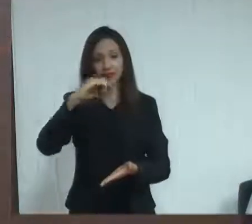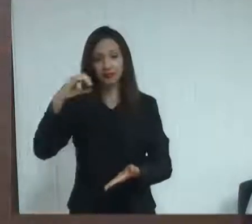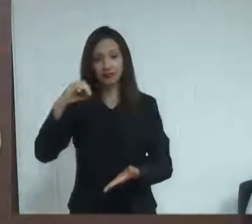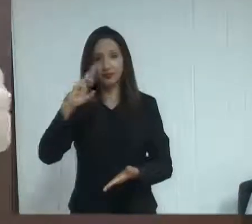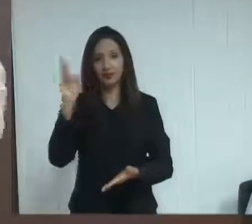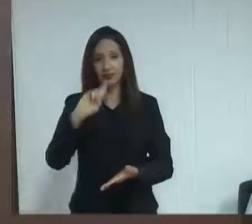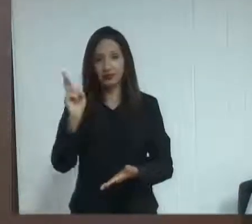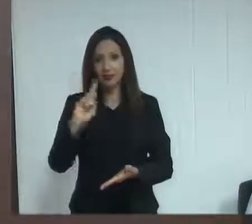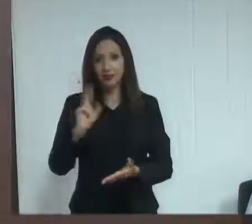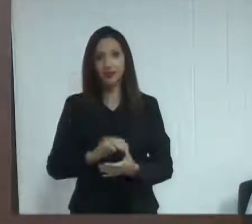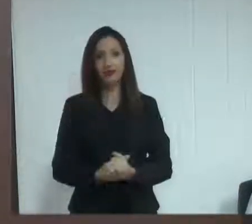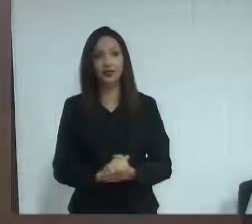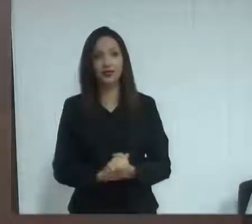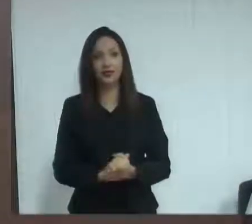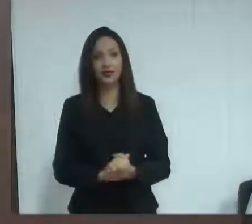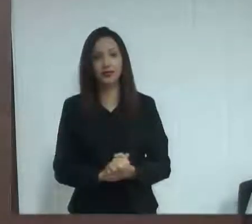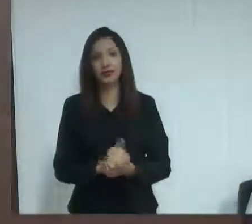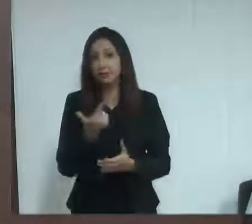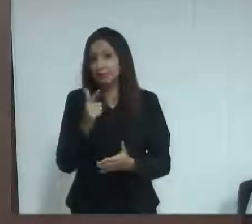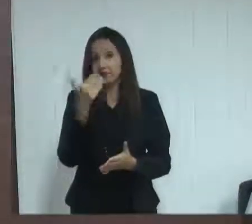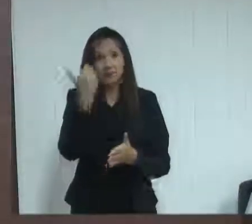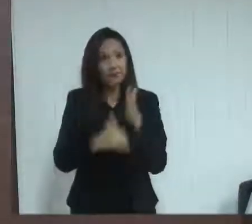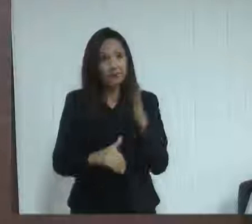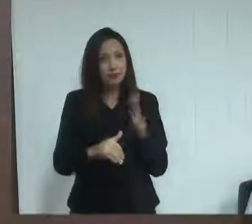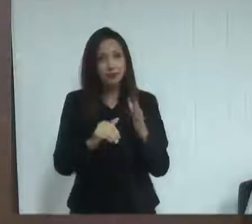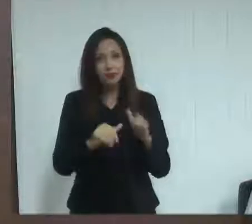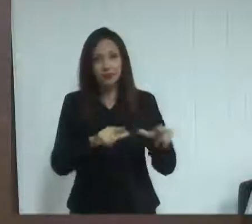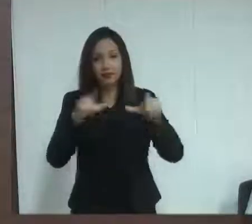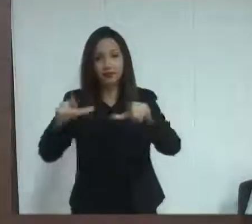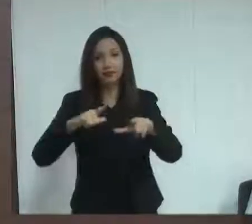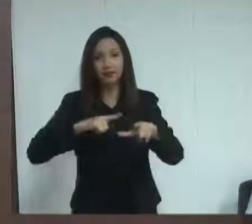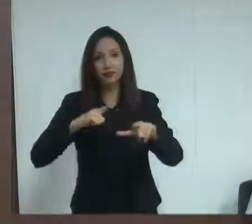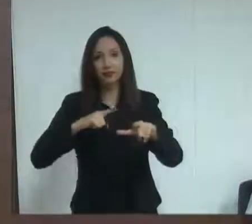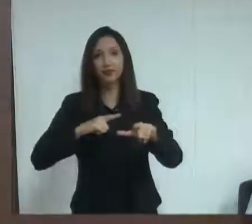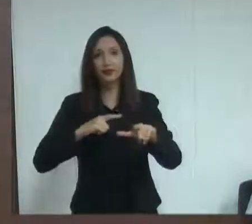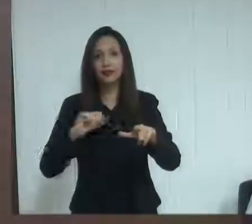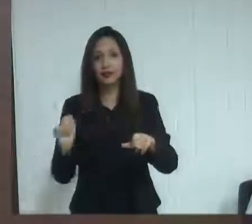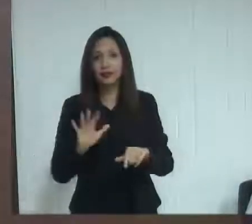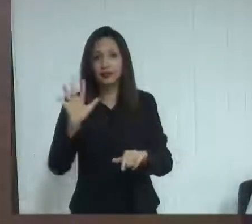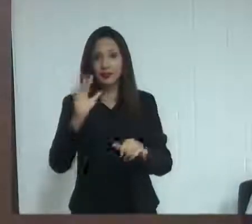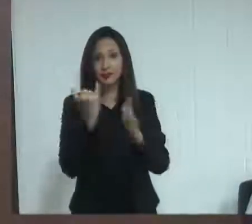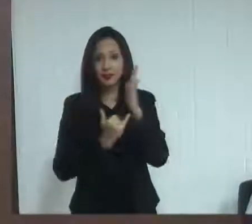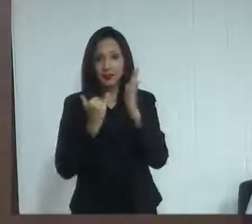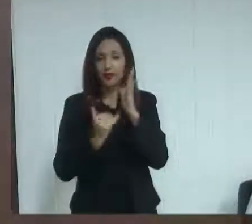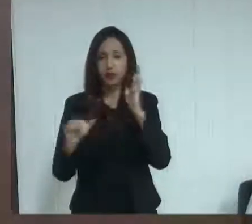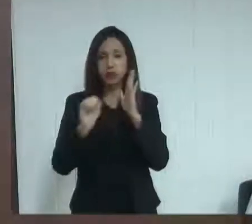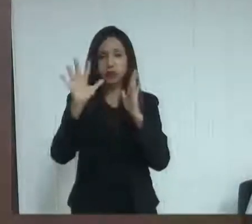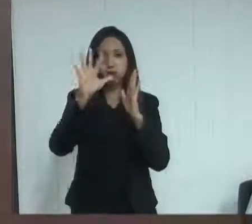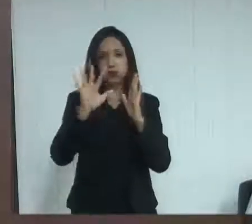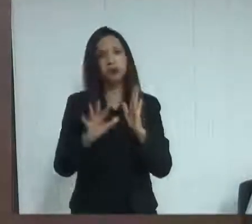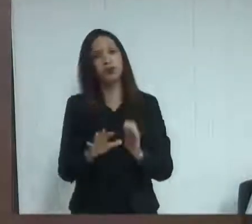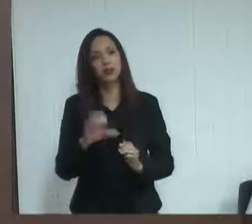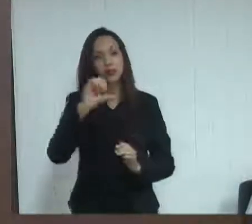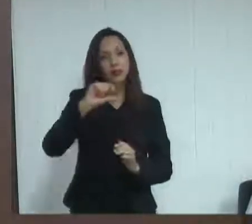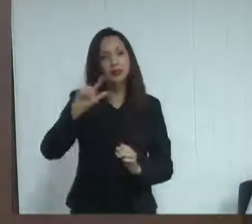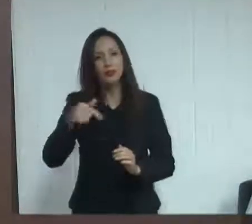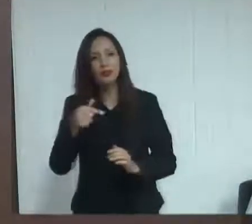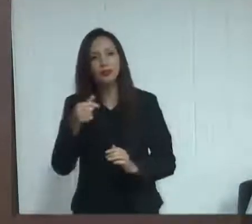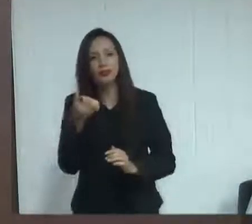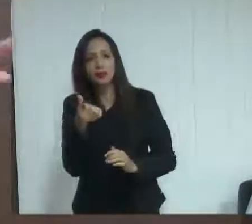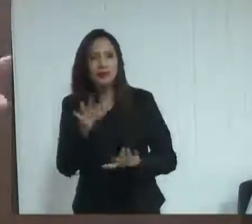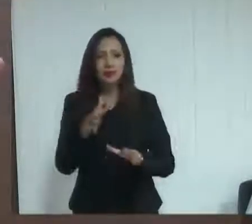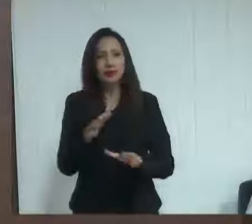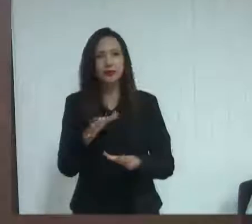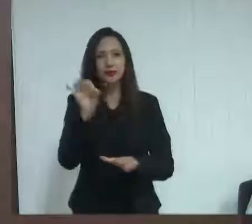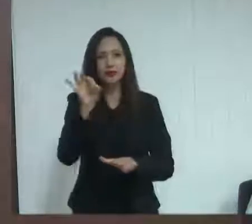R$900. Sem esse desconto, colocando a inflação que está entre 2,5% e 3%, essa pessoa vai pagar